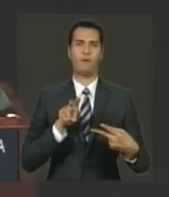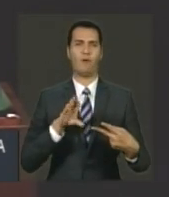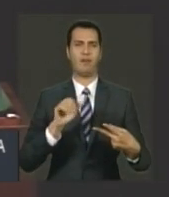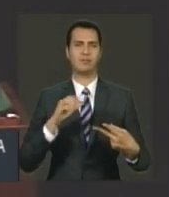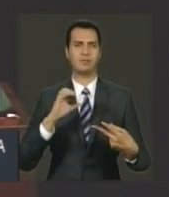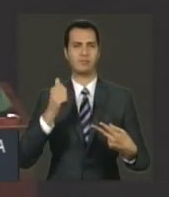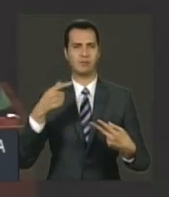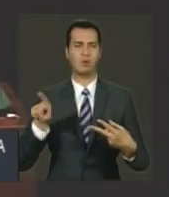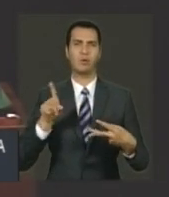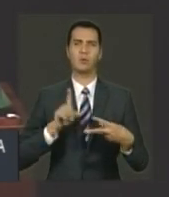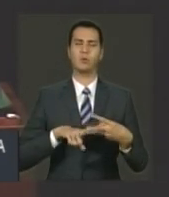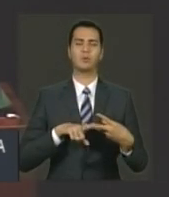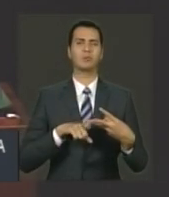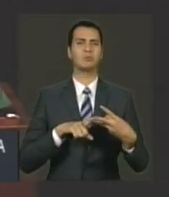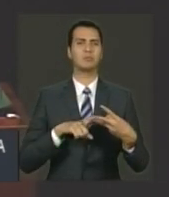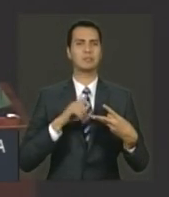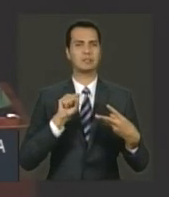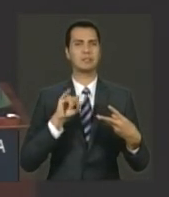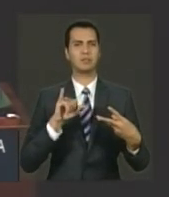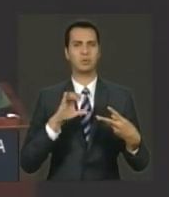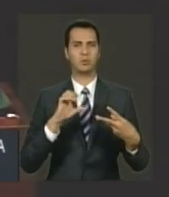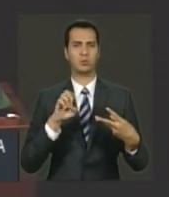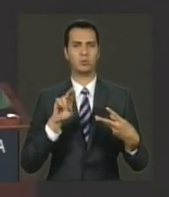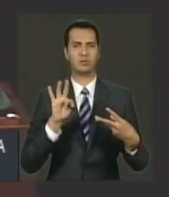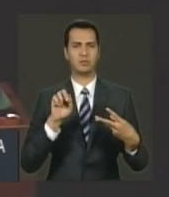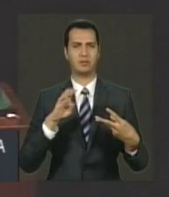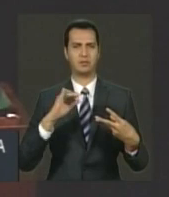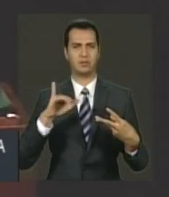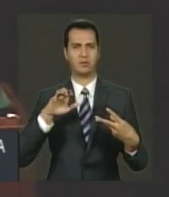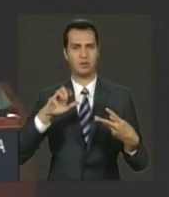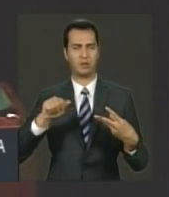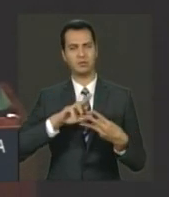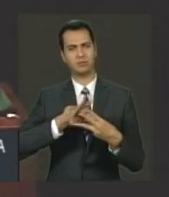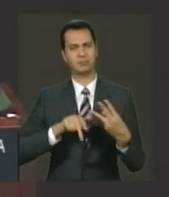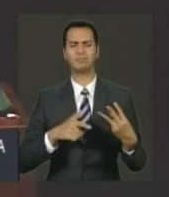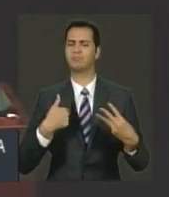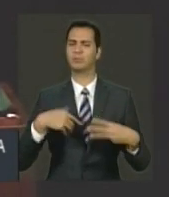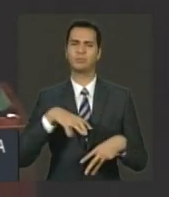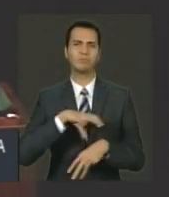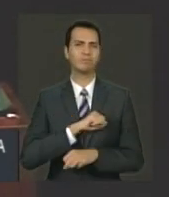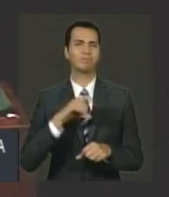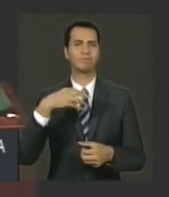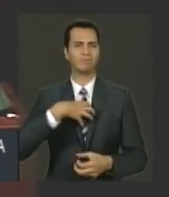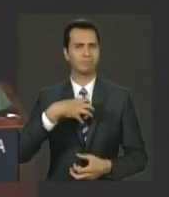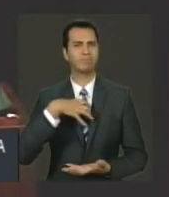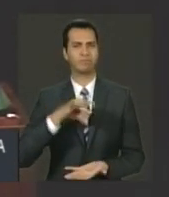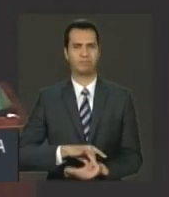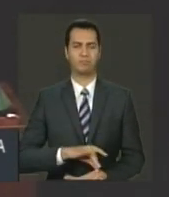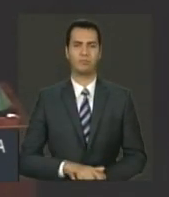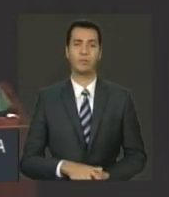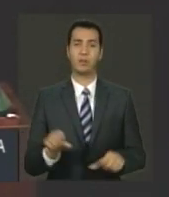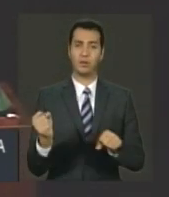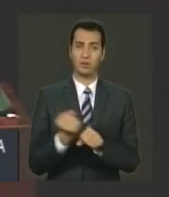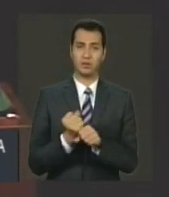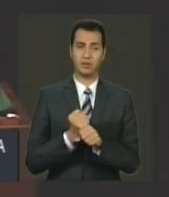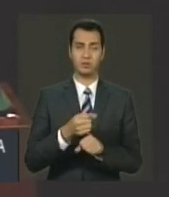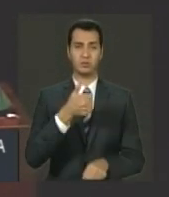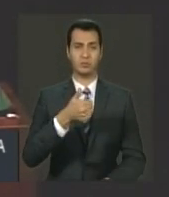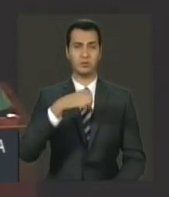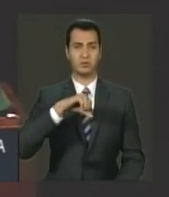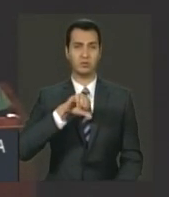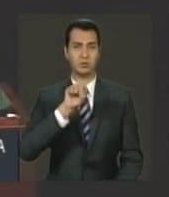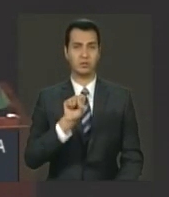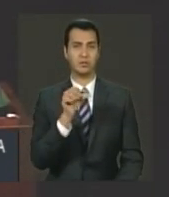e, sem dúvida, as circunstâncias. Em 1986, inicio minha